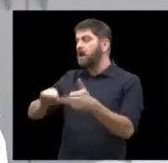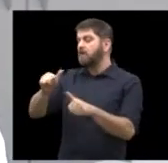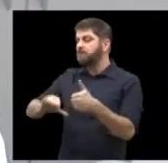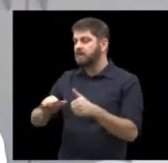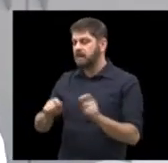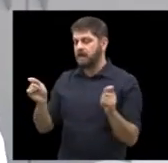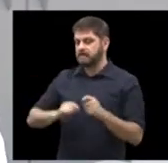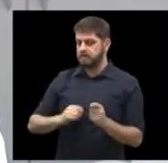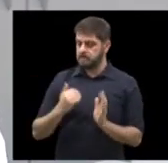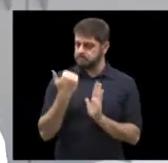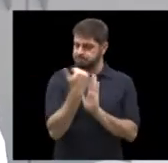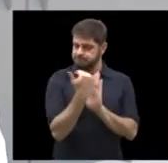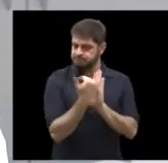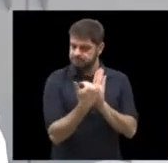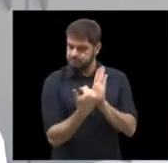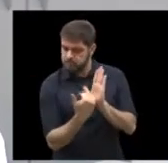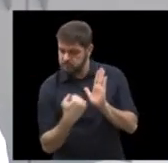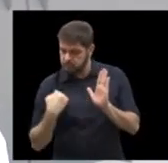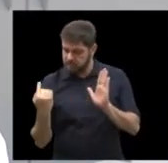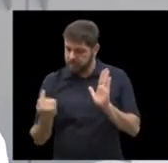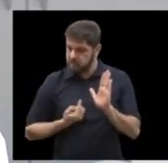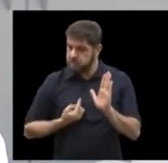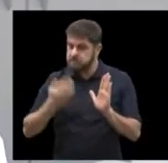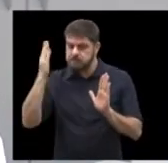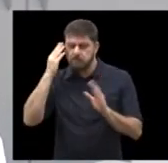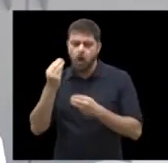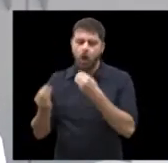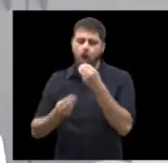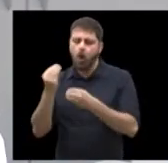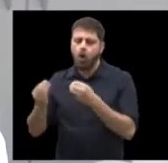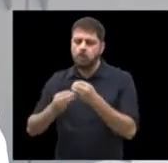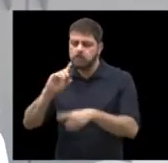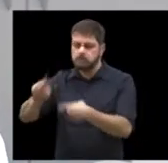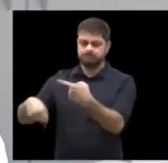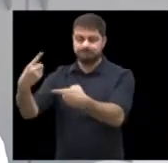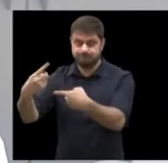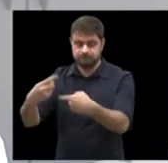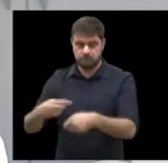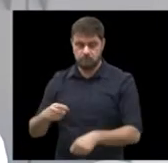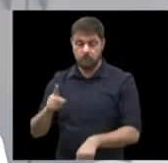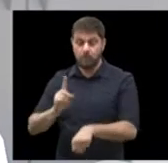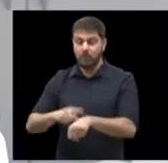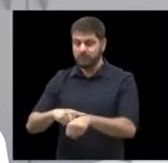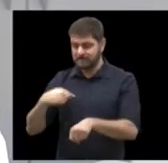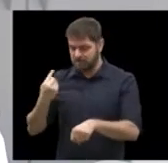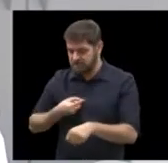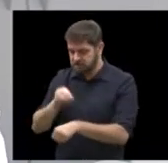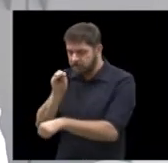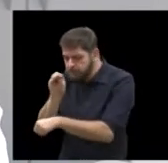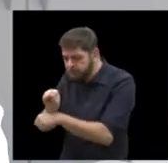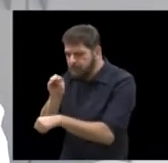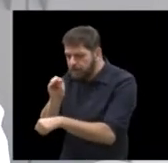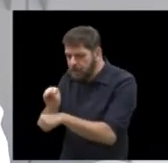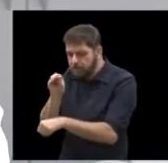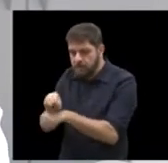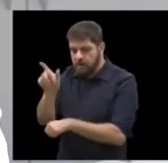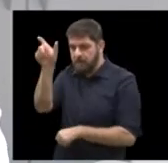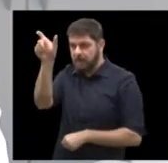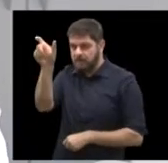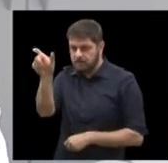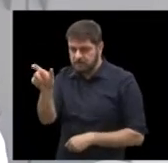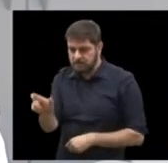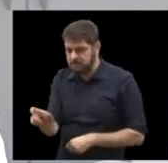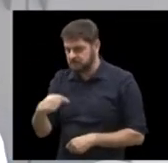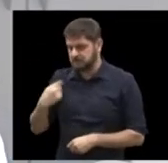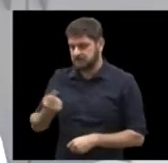tem condições de, inclusive, fazer um prognóstico do tempo em que ele vai ficar aqui conosco, embora ele seja um pouco reservado,